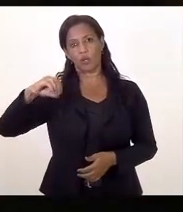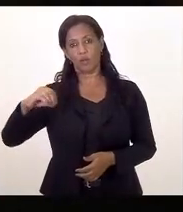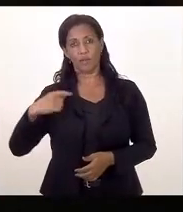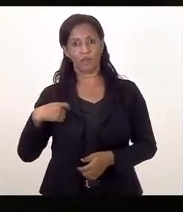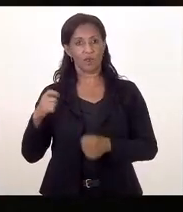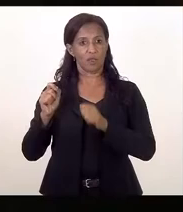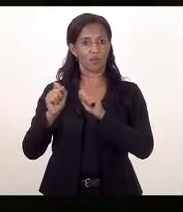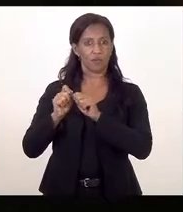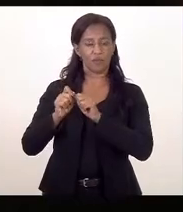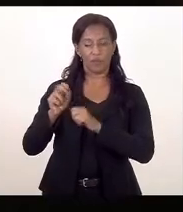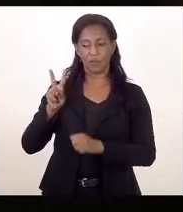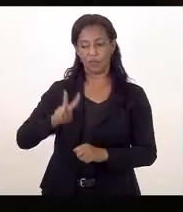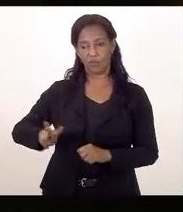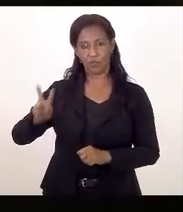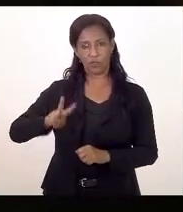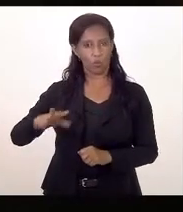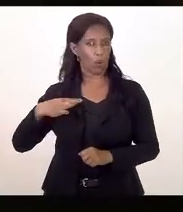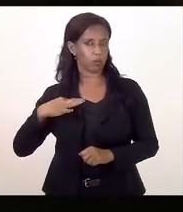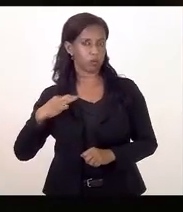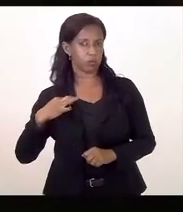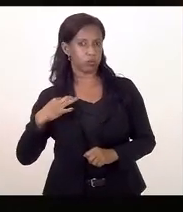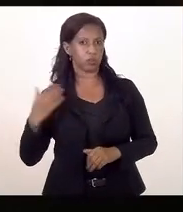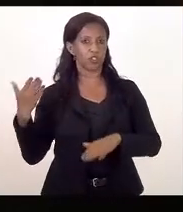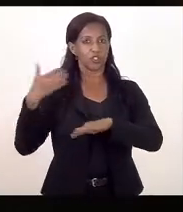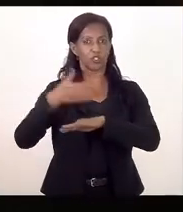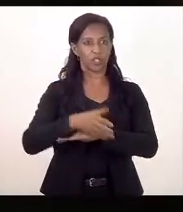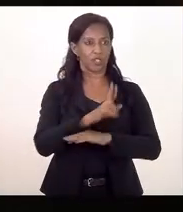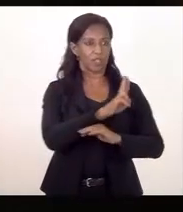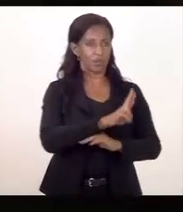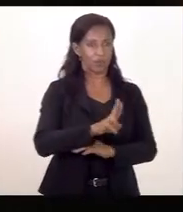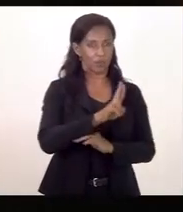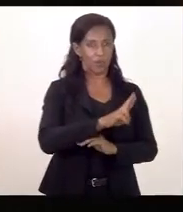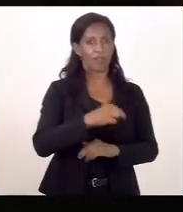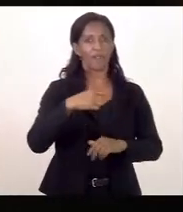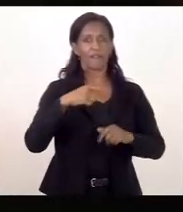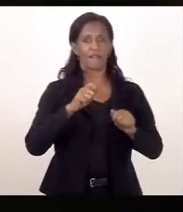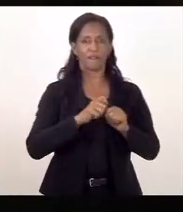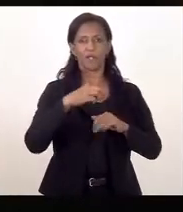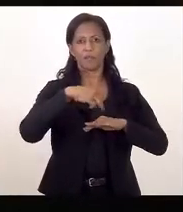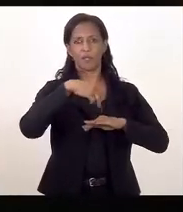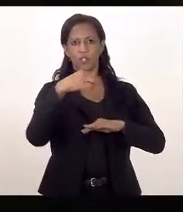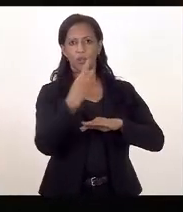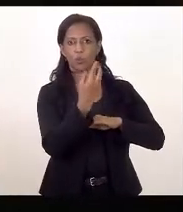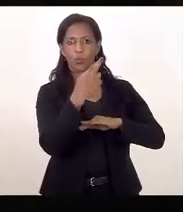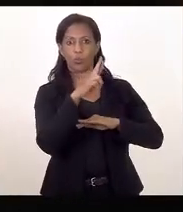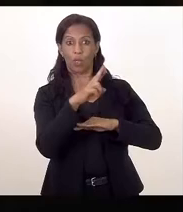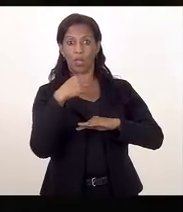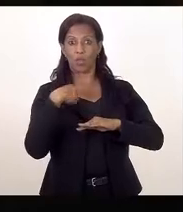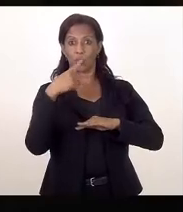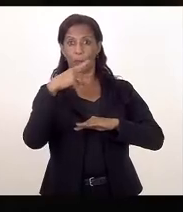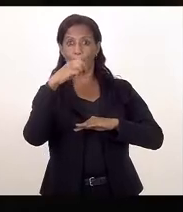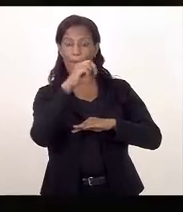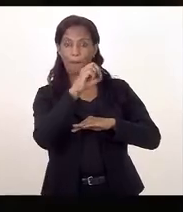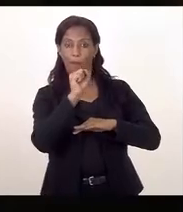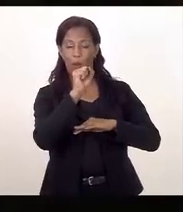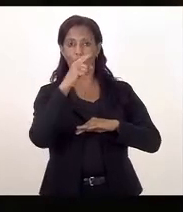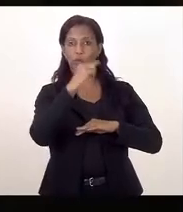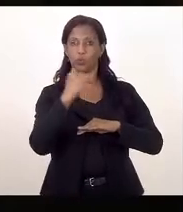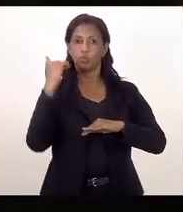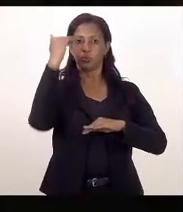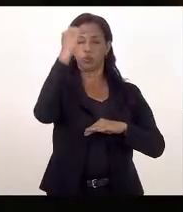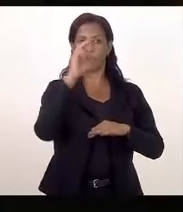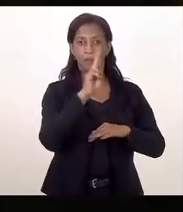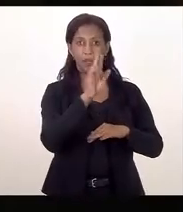fiz o pré-vestibular comunitário, cheguei na universidade, fiz o mestrado, fiz o doutorado, hoje eu sou pós-doutora pela